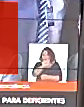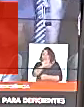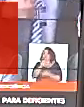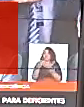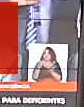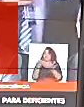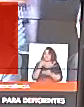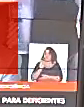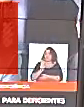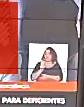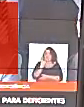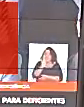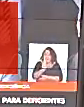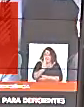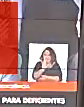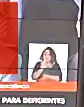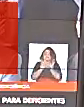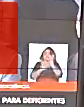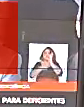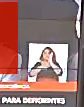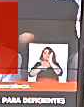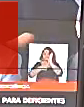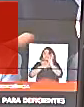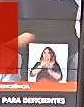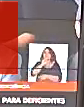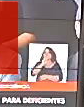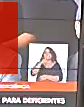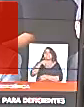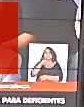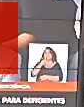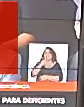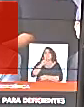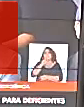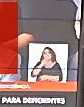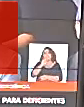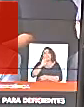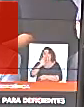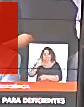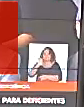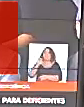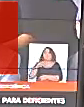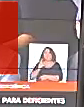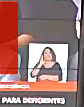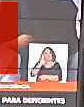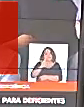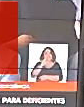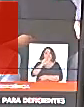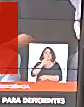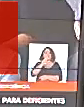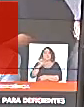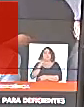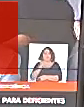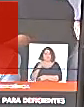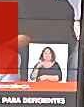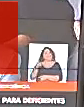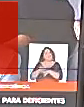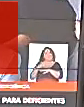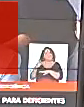de Paz, né, que é o presidente, o Luiz Carlos. Então está aqui, ela que é a coordenadora jurídica